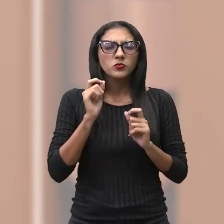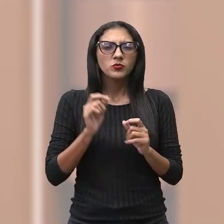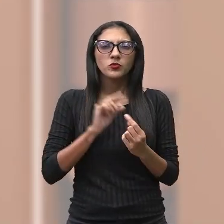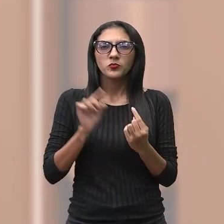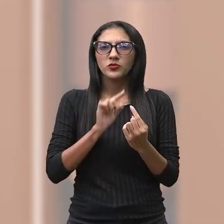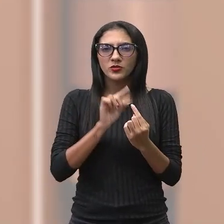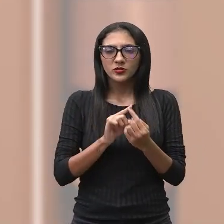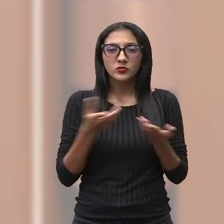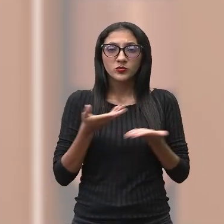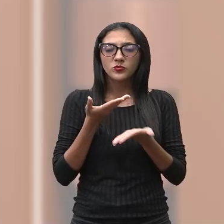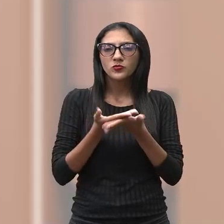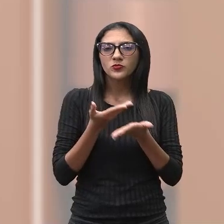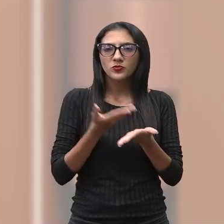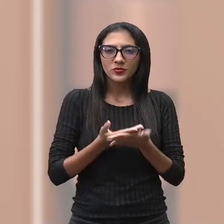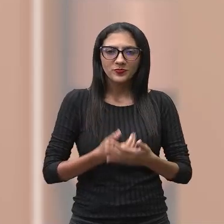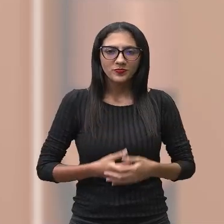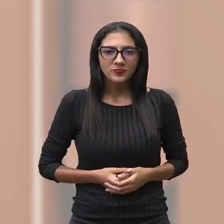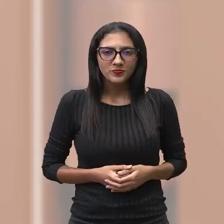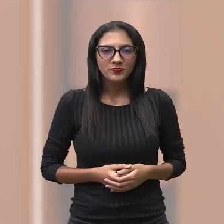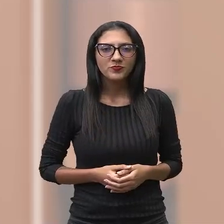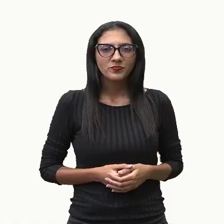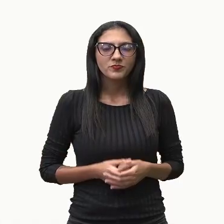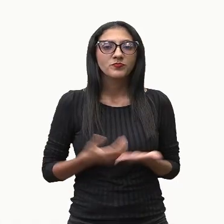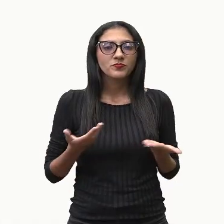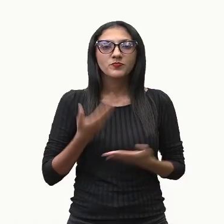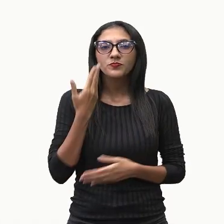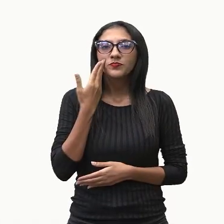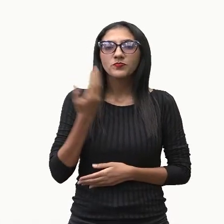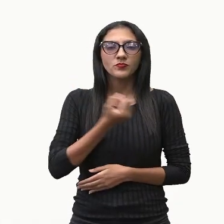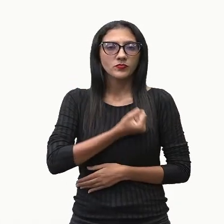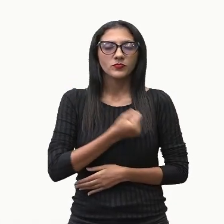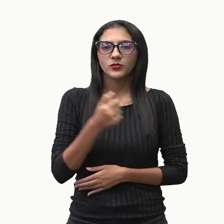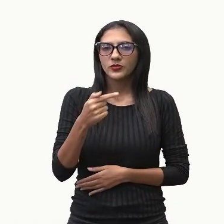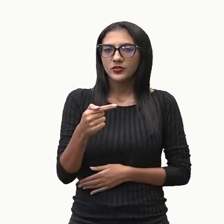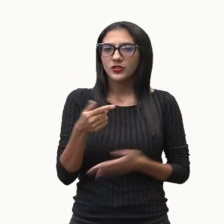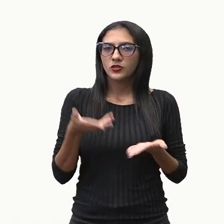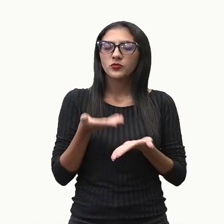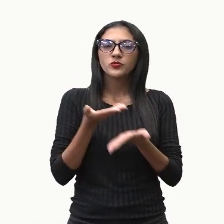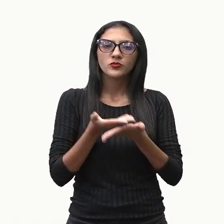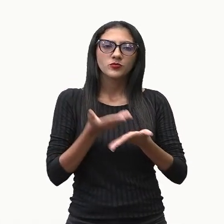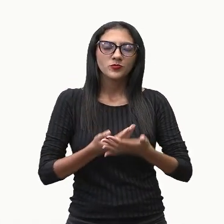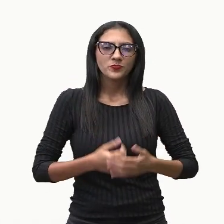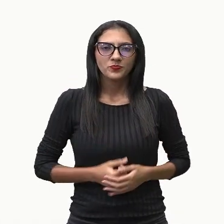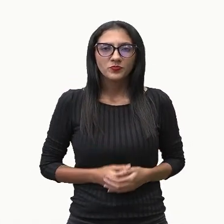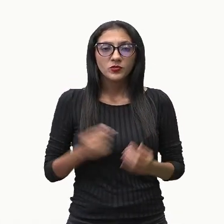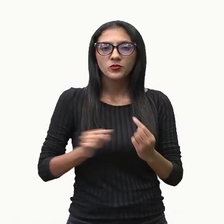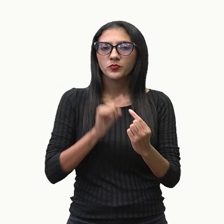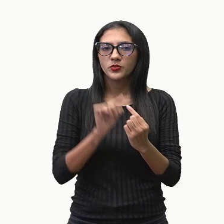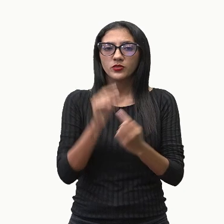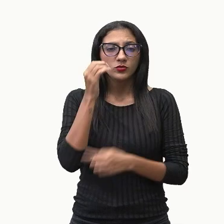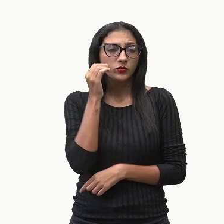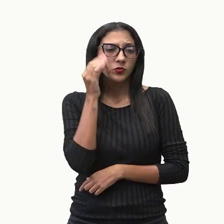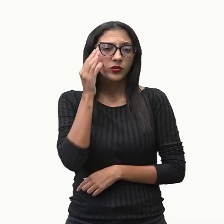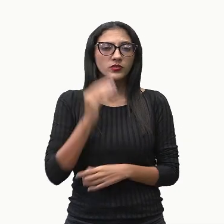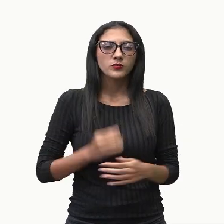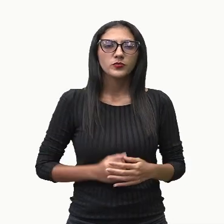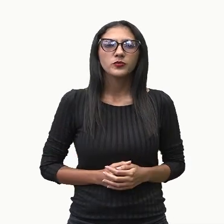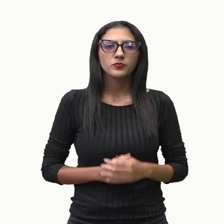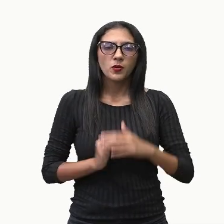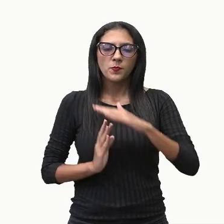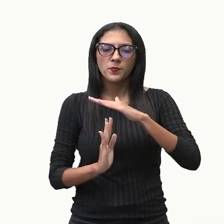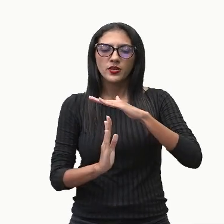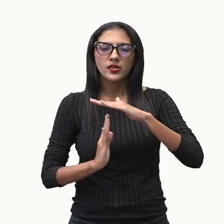para esta aula. Começar aí pelo número, né? É a aula de número 7. O objeto de conhecimento: